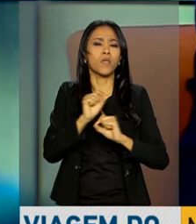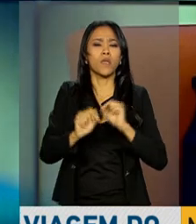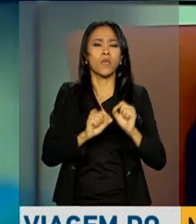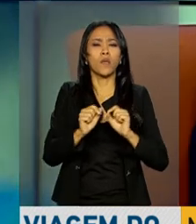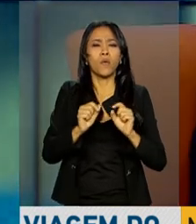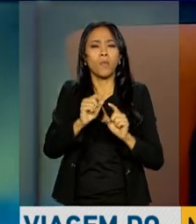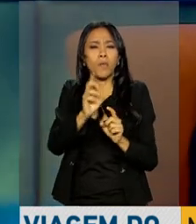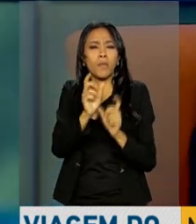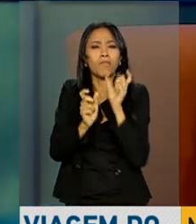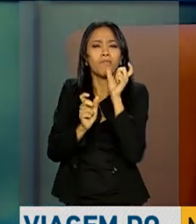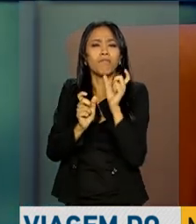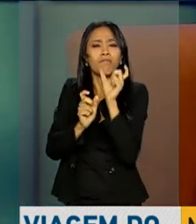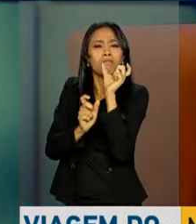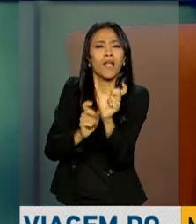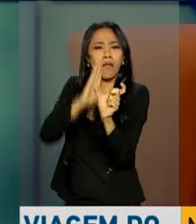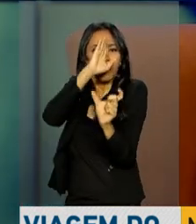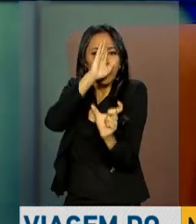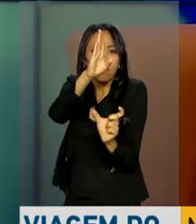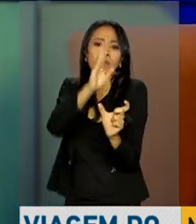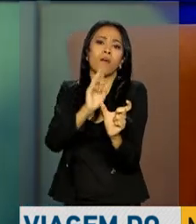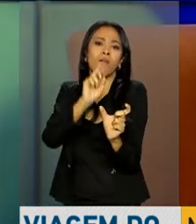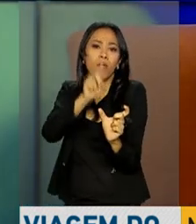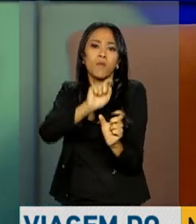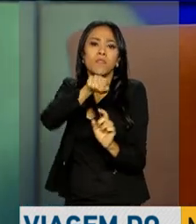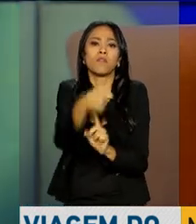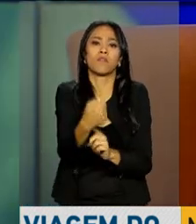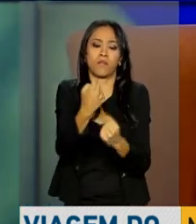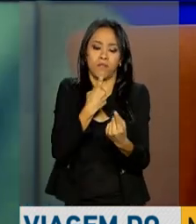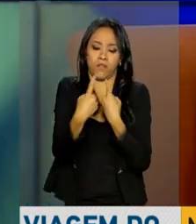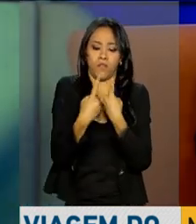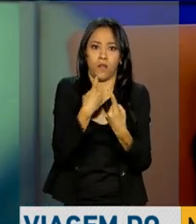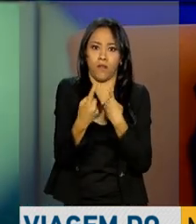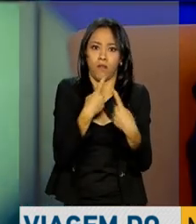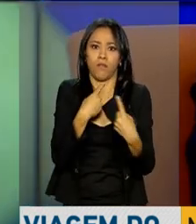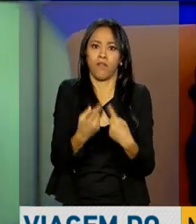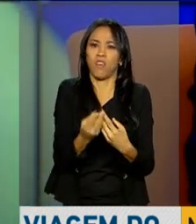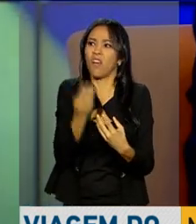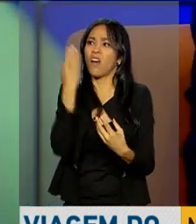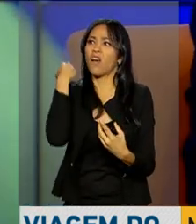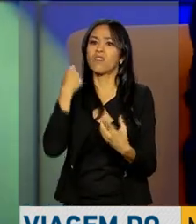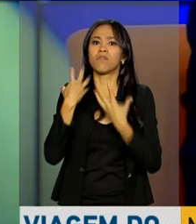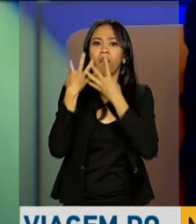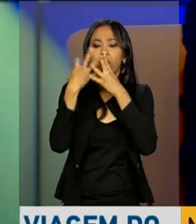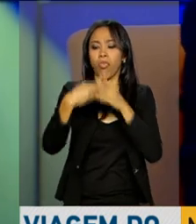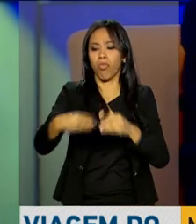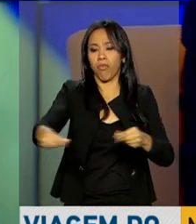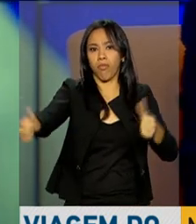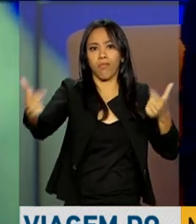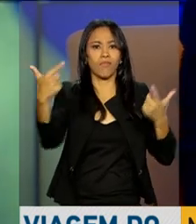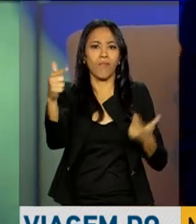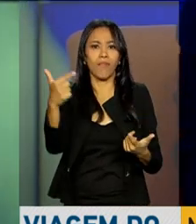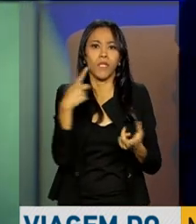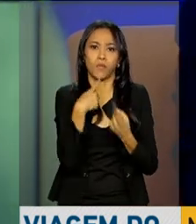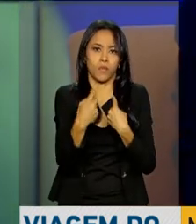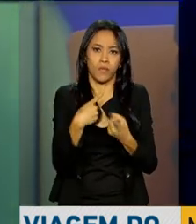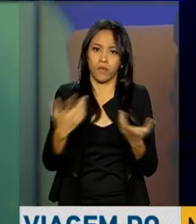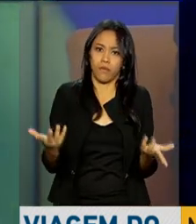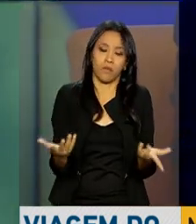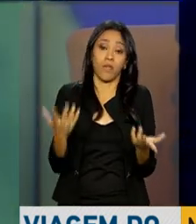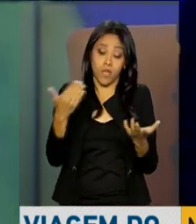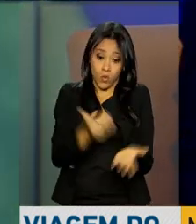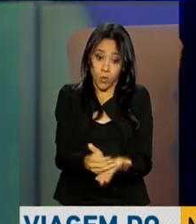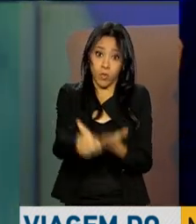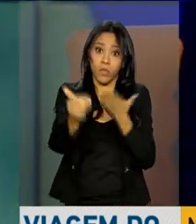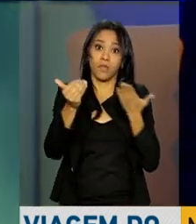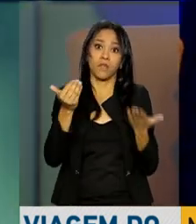palavra-chave para o nosso governo, que era a palavra diálogo, algo que tinha se perdido ao longo do tempo. E esse diálogo, logo no início, se